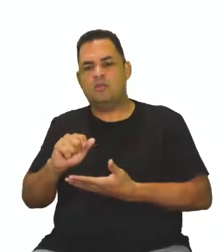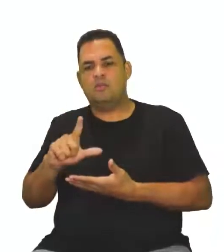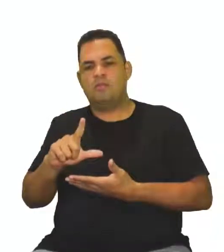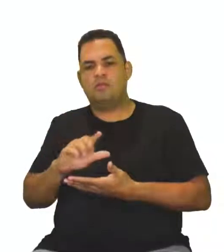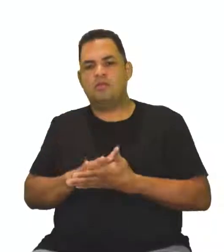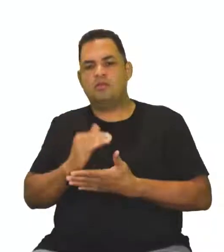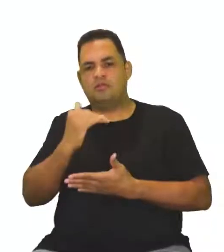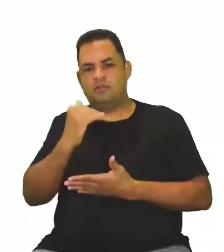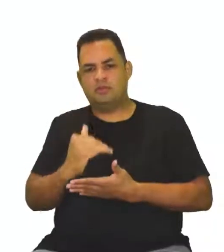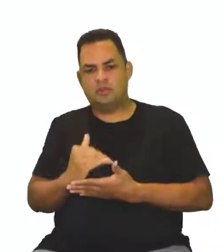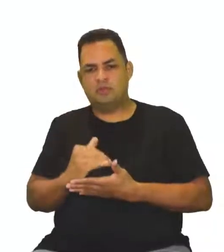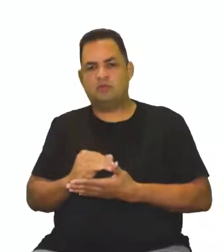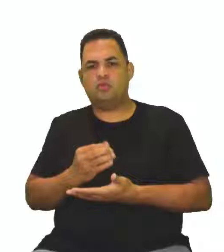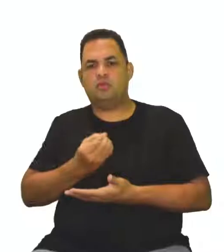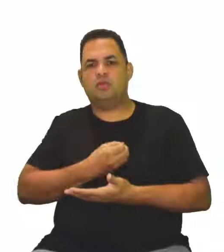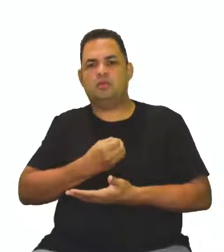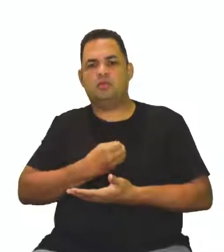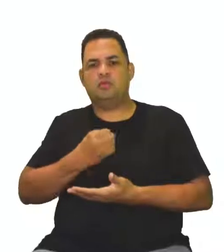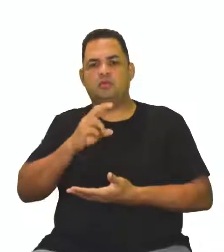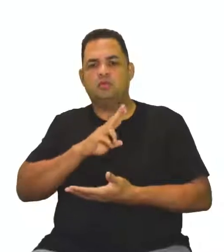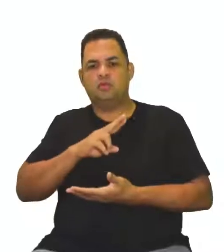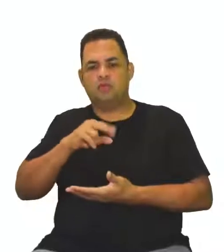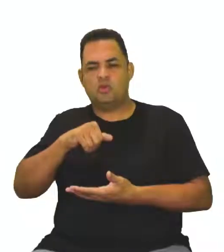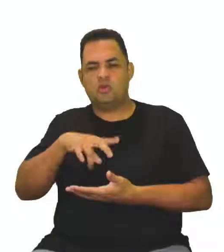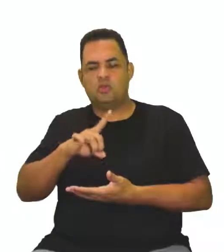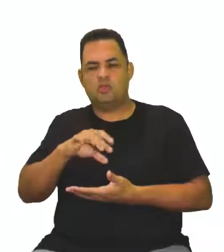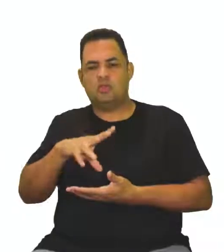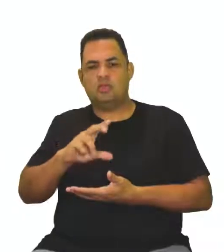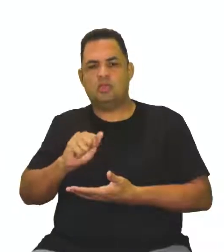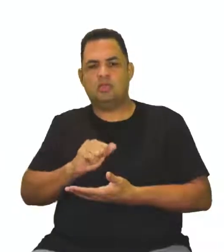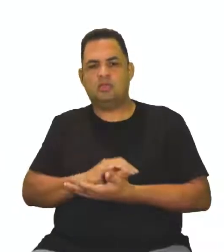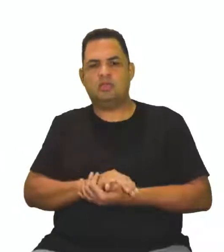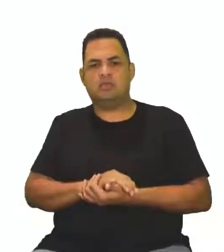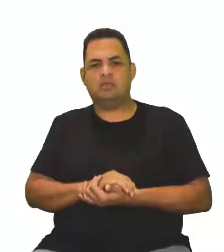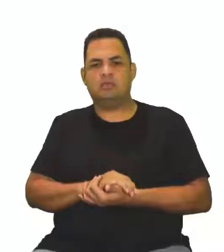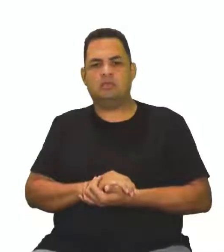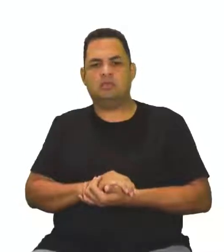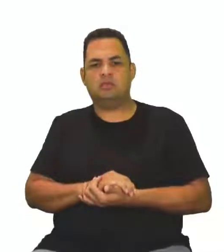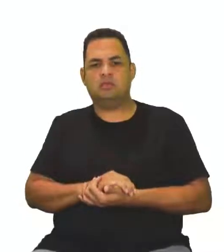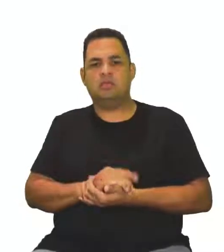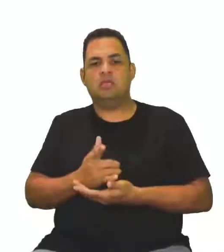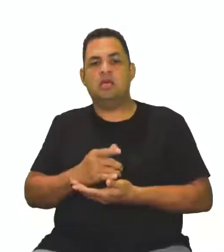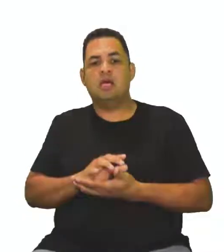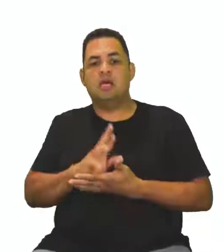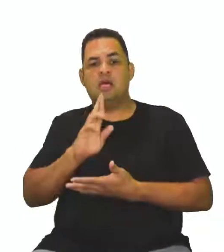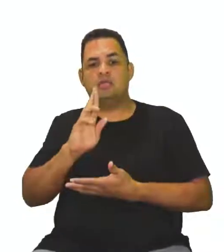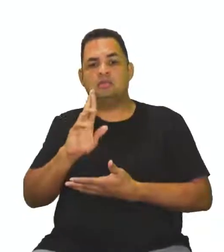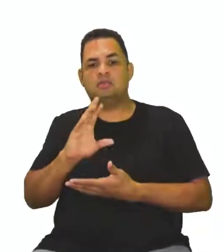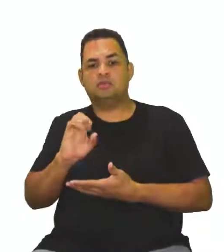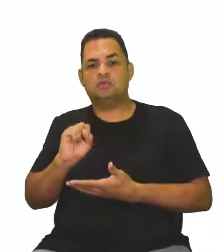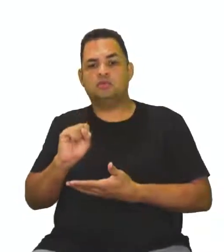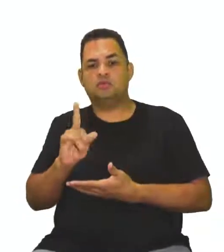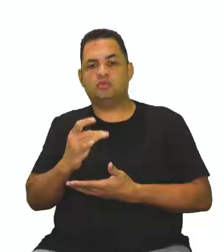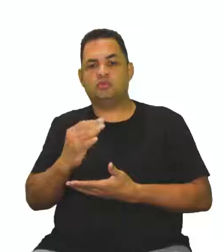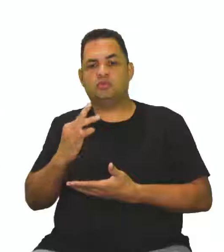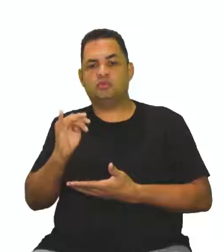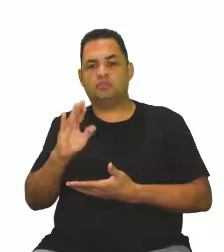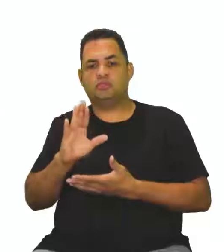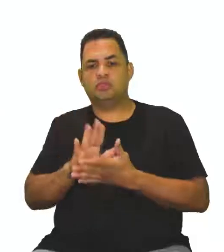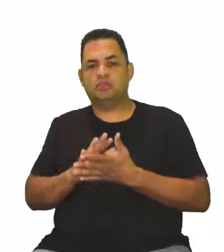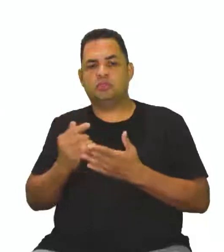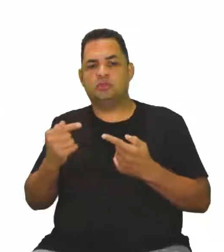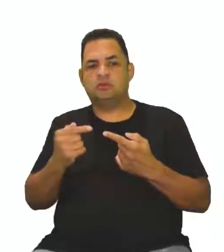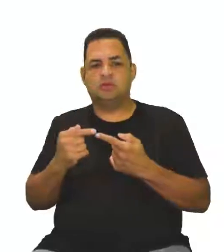bom? E aqui a tolerância da resistência shunt é outro fator que está relacionado ao erro de medida